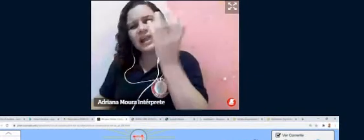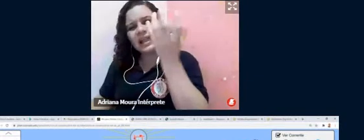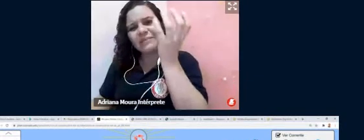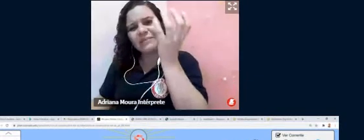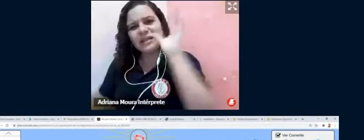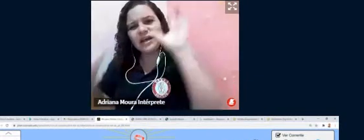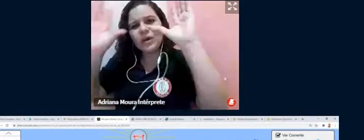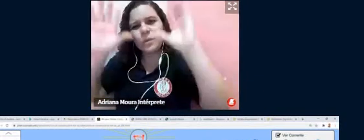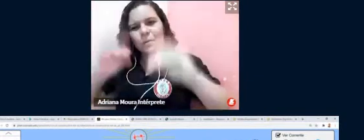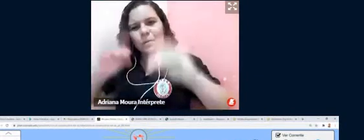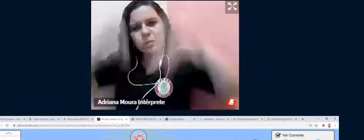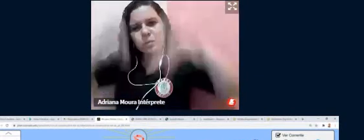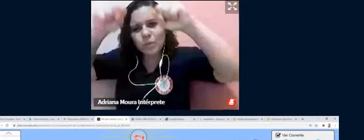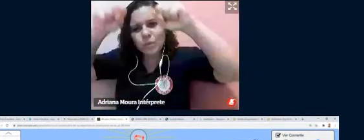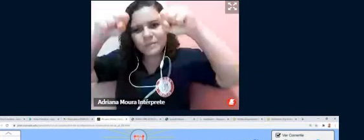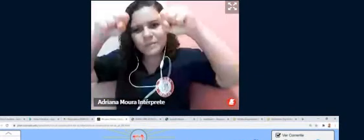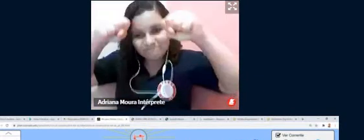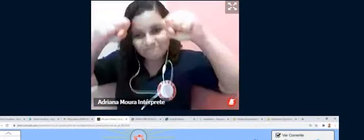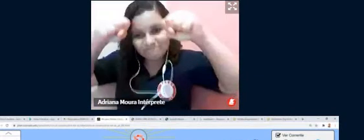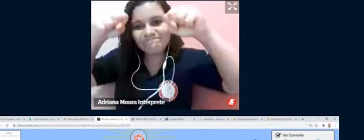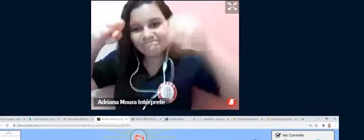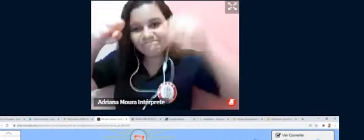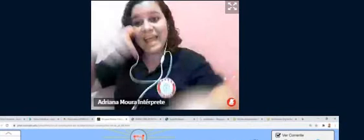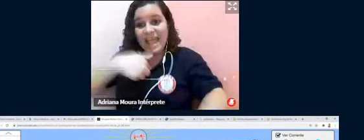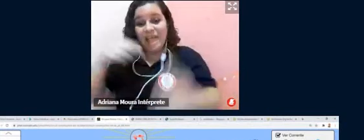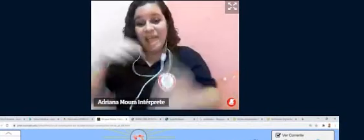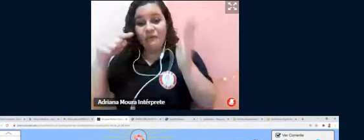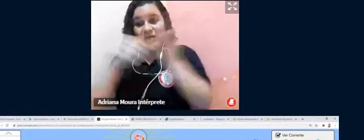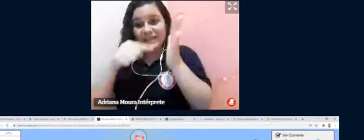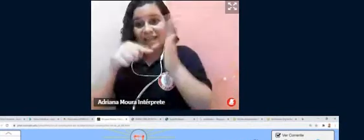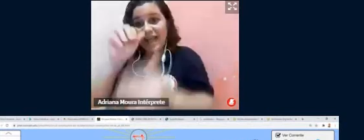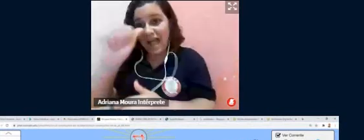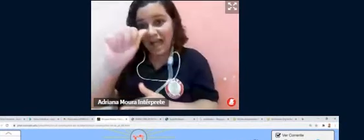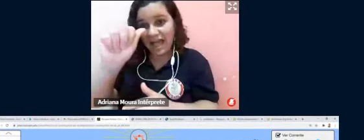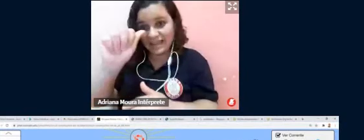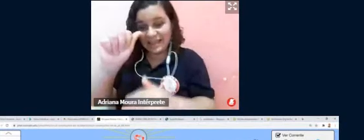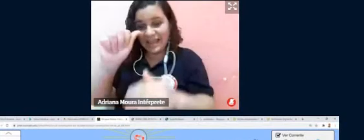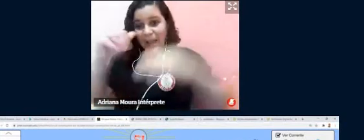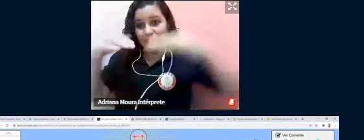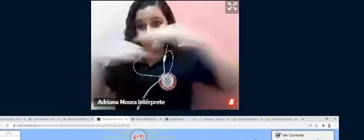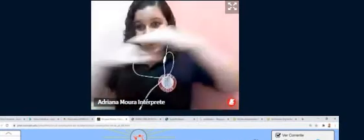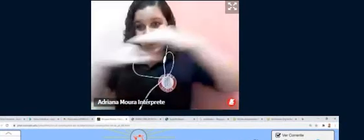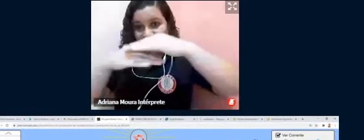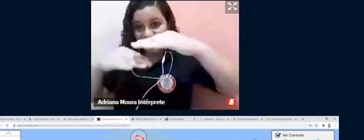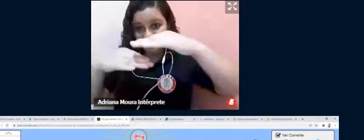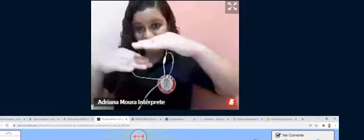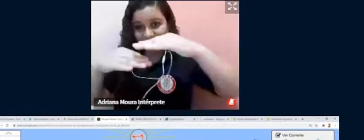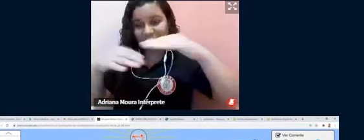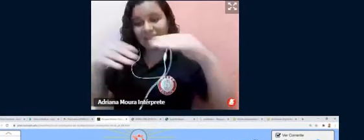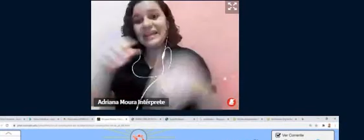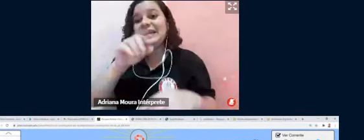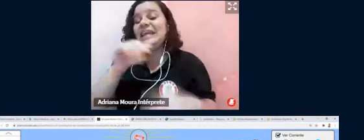Apagou. Eu liguei um amperímetro em paralelo. A corrente elétrica, ao invés de